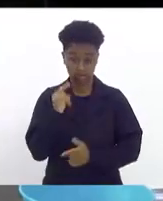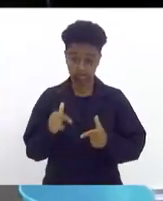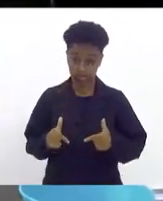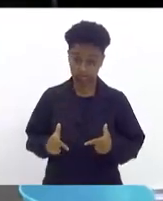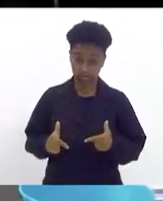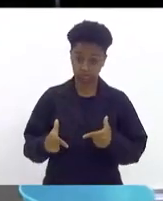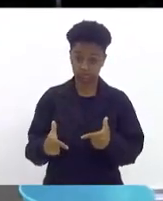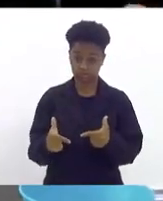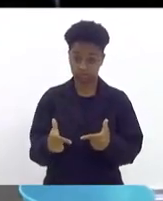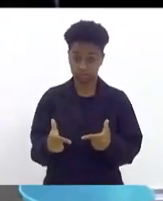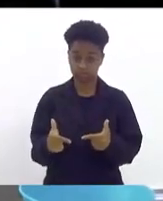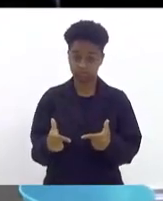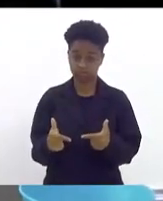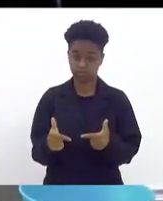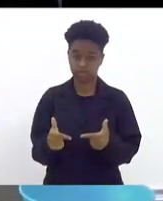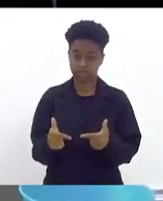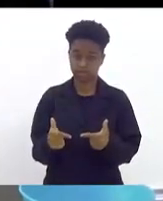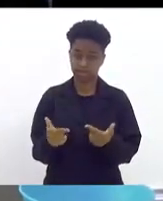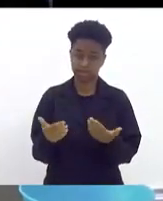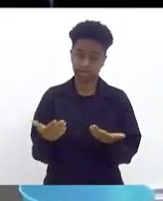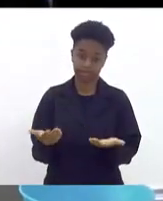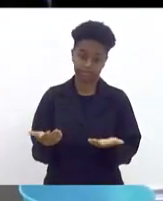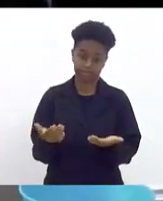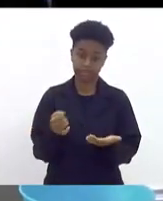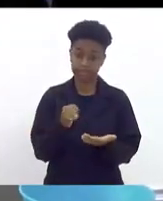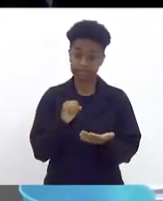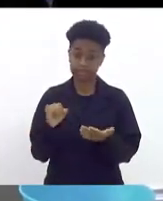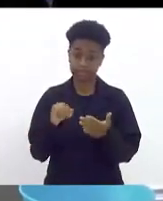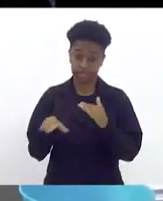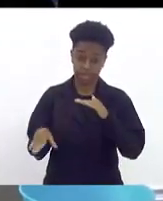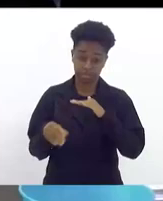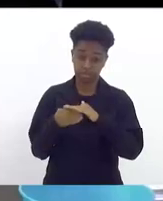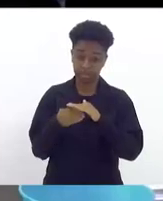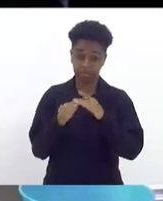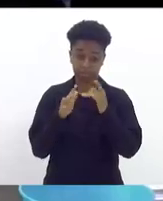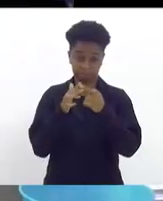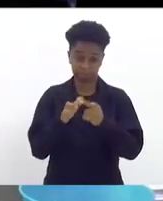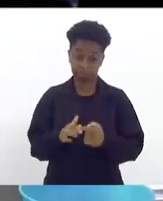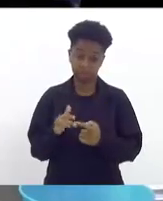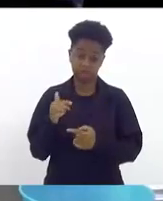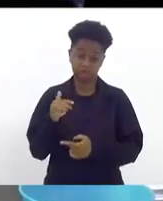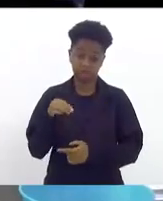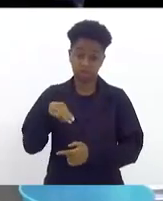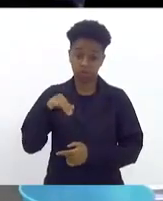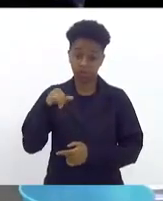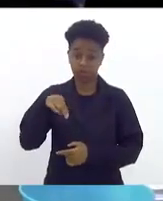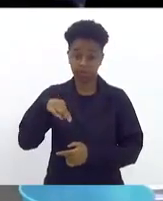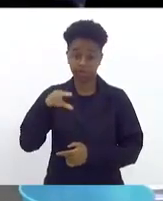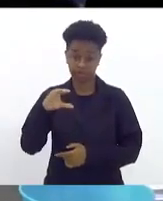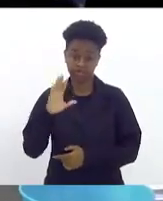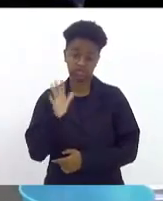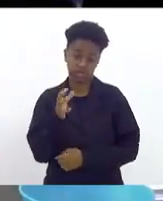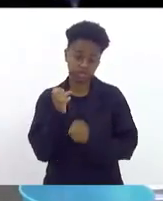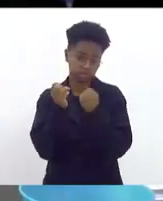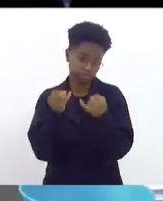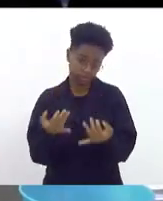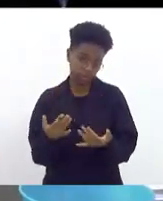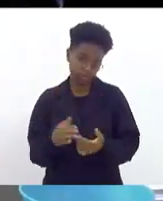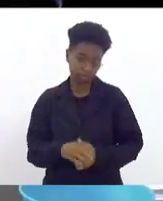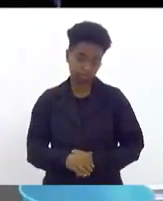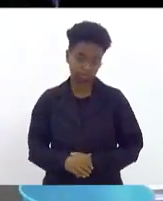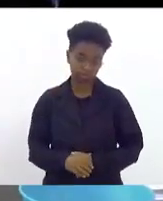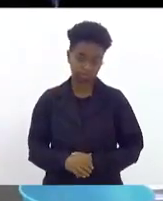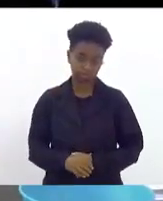é uma iniciativa que com a emenda nós nem que até acho que Falou boa parte daquilo que